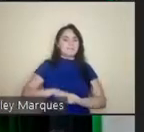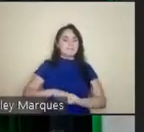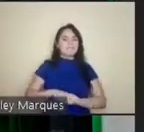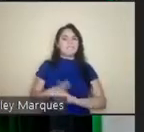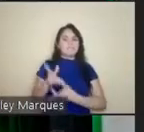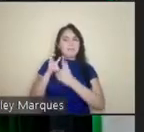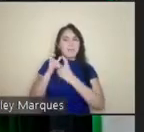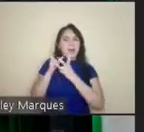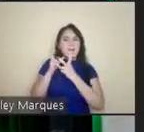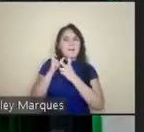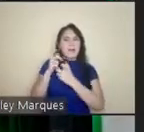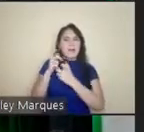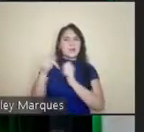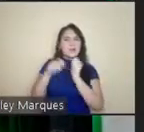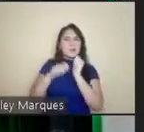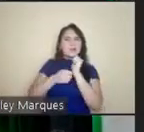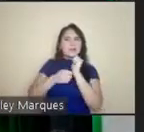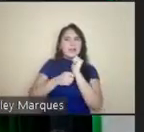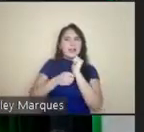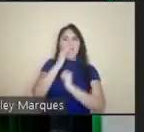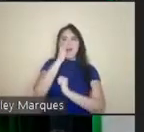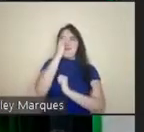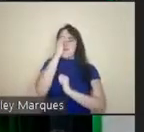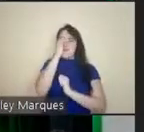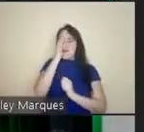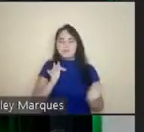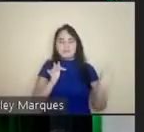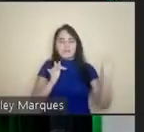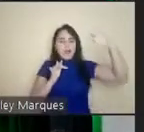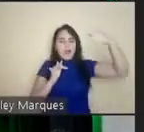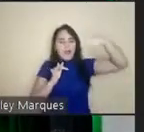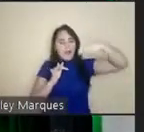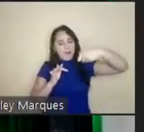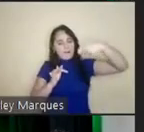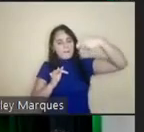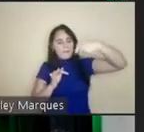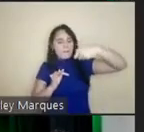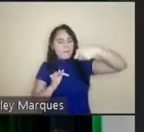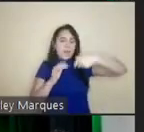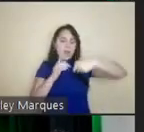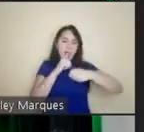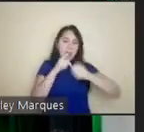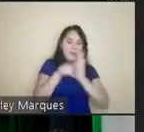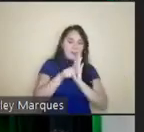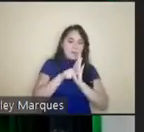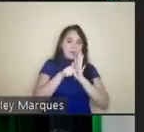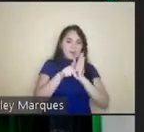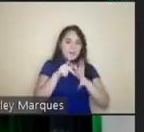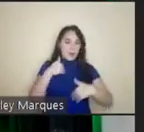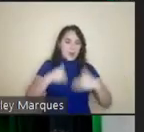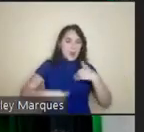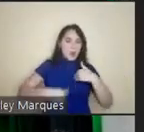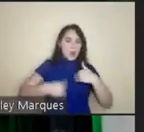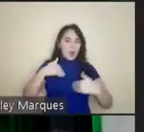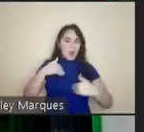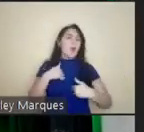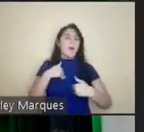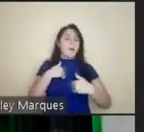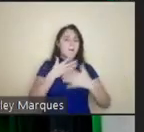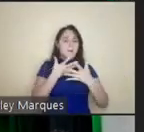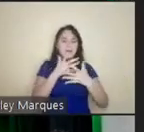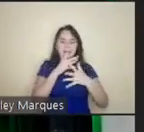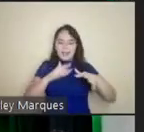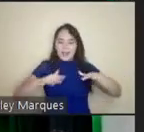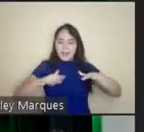é a flor regada por água do corpo jorrada. Pequena oferta da terra molhada a quem